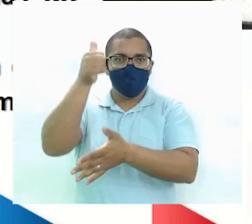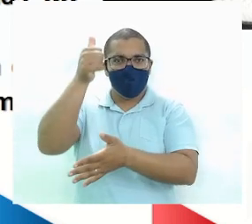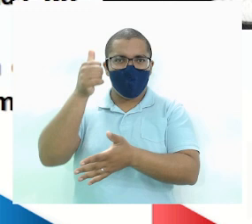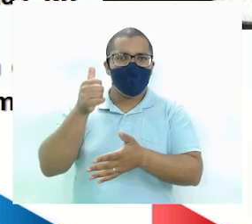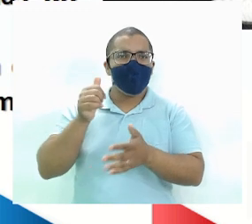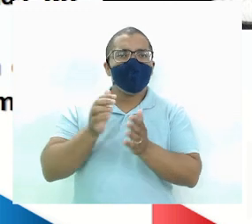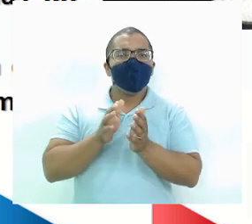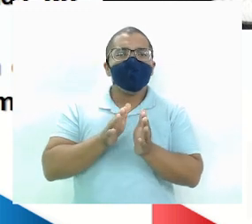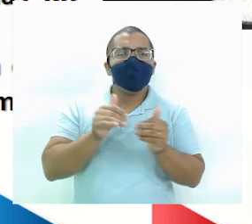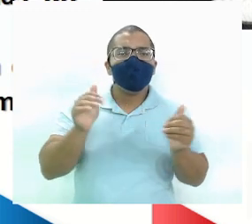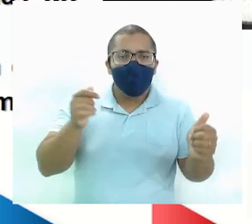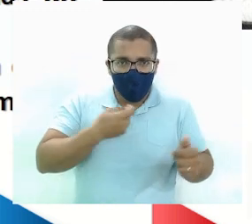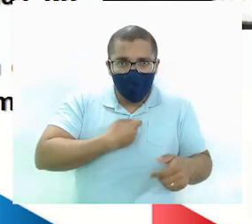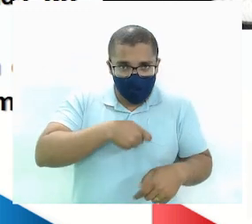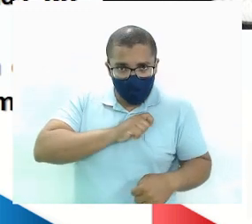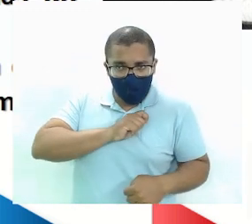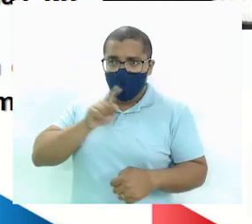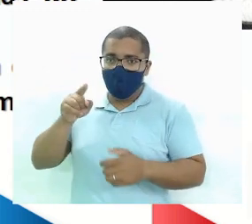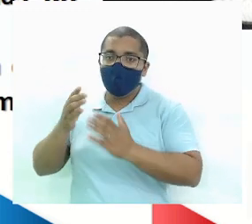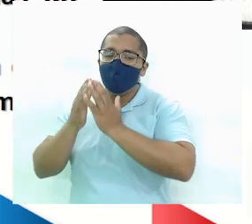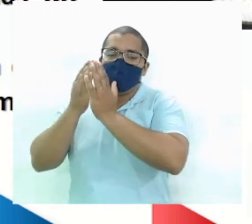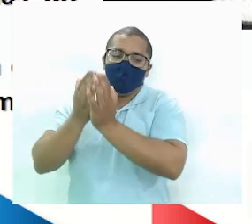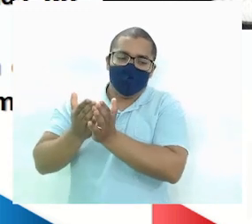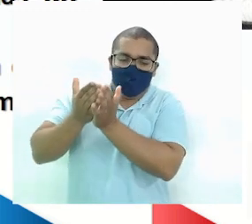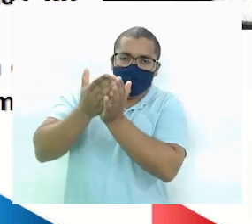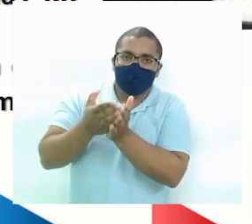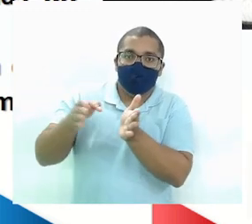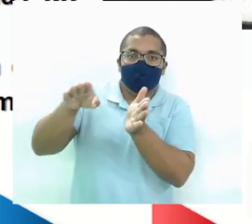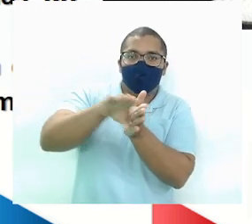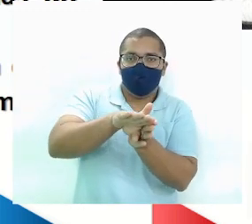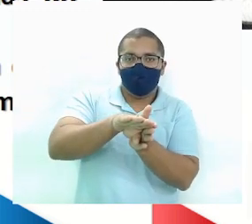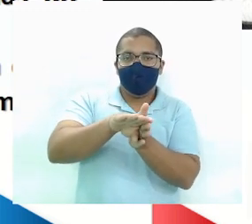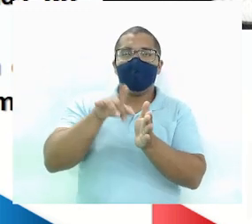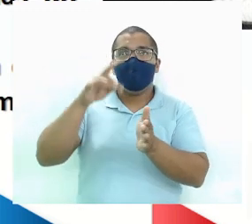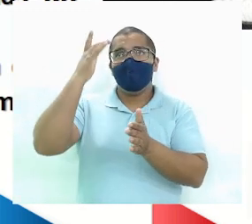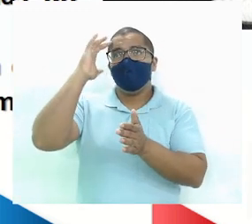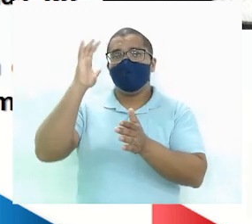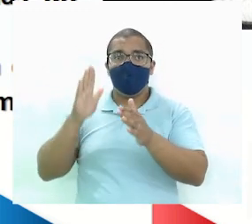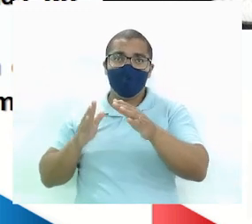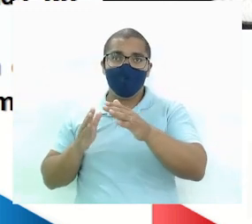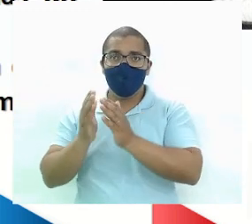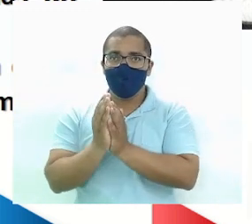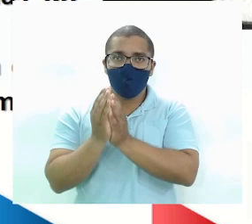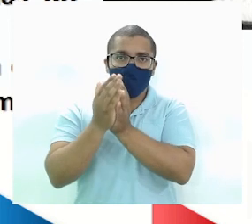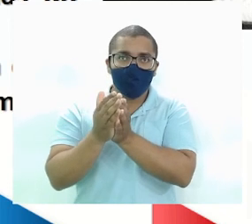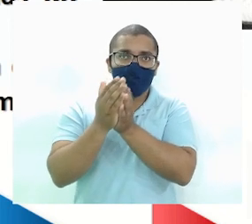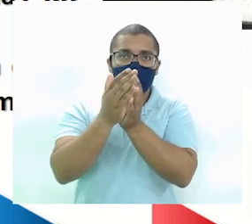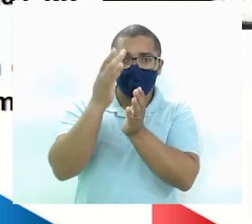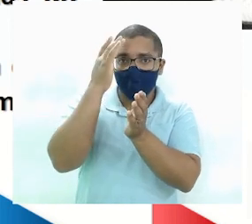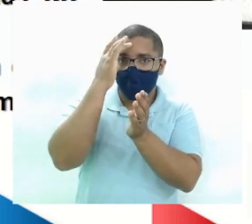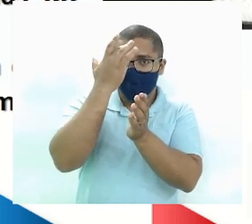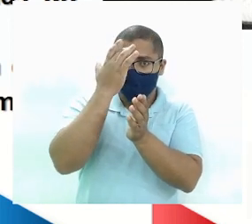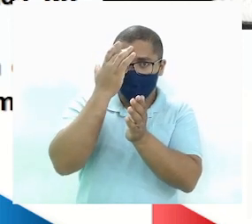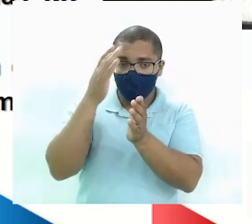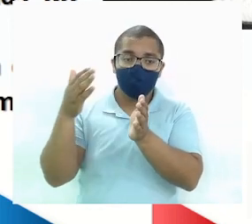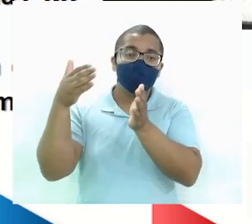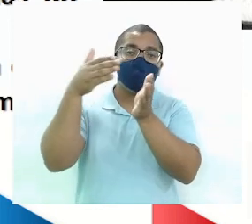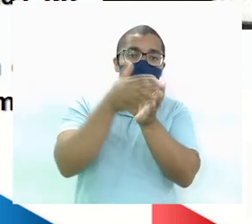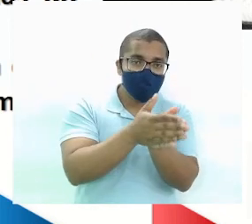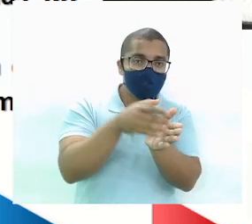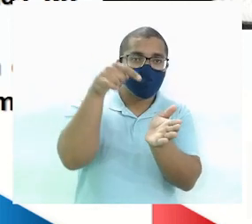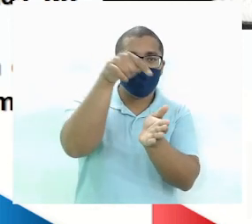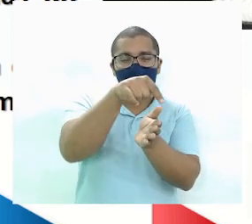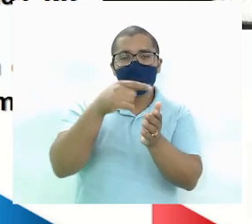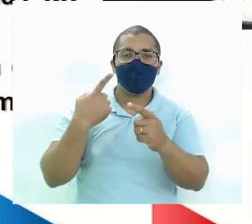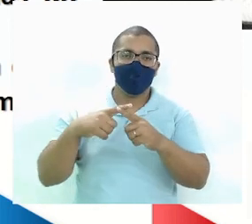espanhol a chegar aqui, e Cristóvão Colombo achou que estava indo para as Índias, mas chegou nas Antilhas, né? Normal, Colombo não tinha GPS na